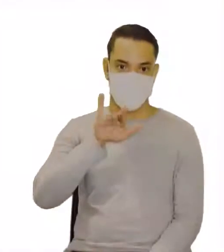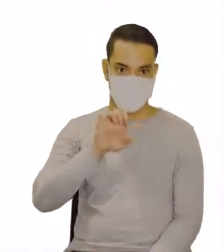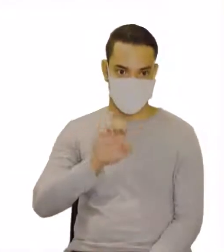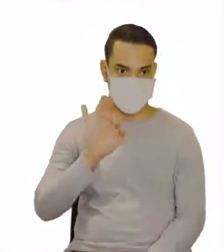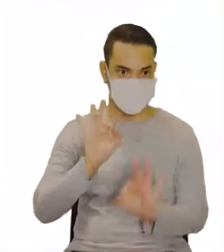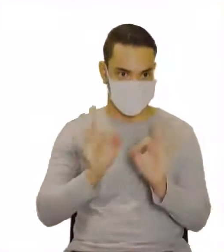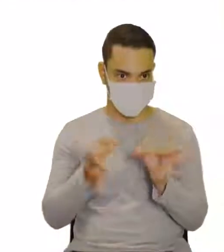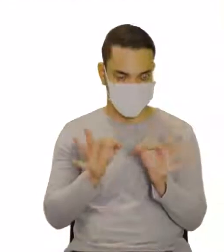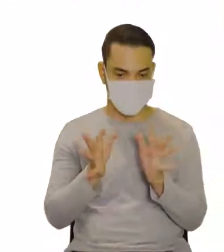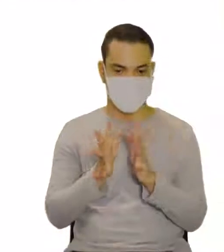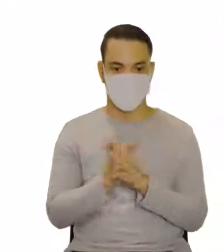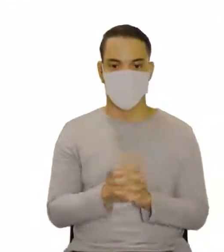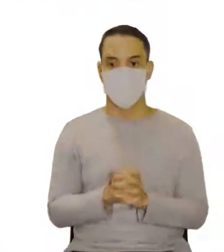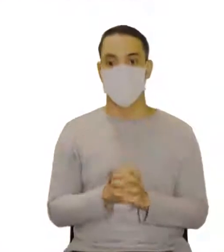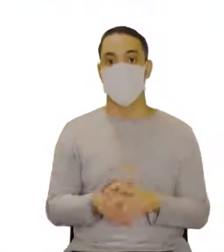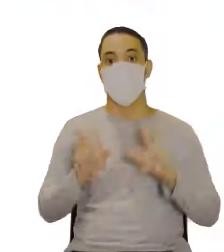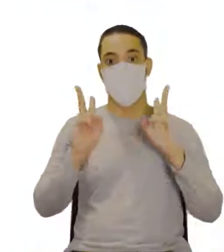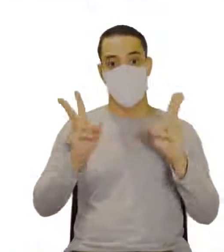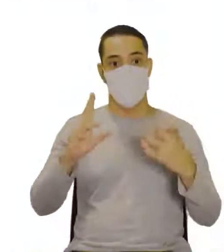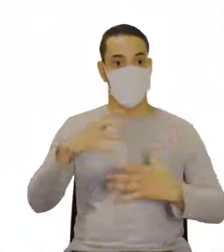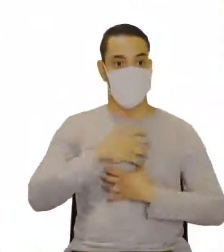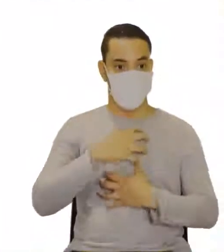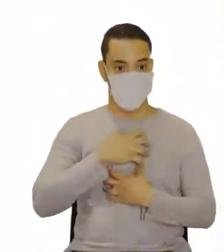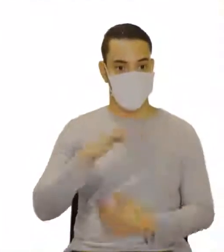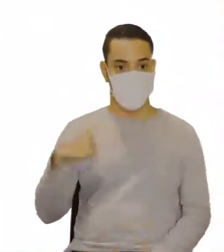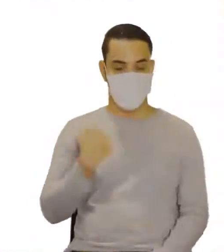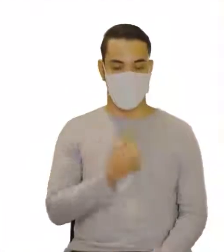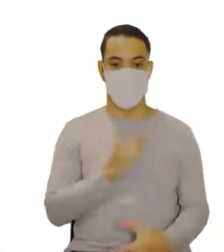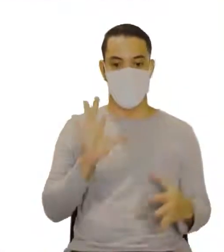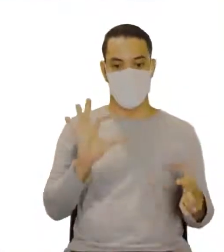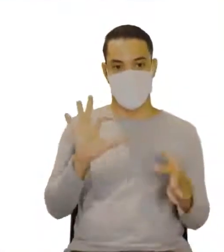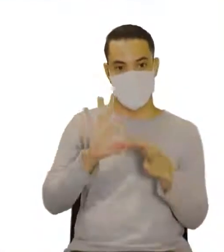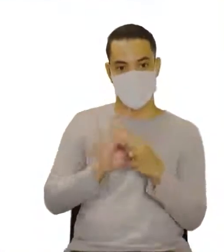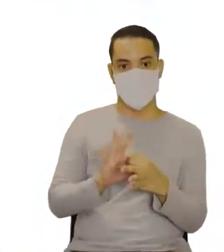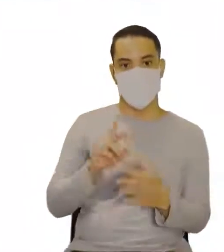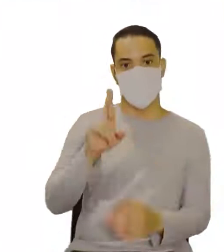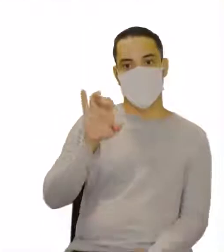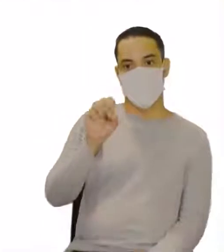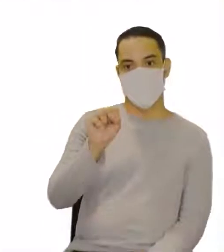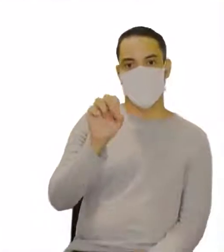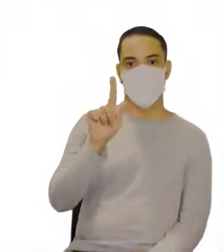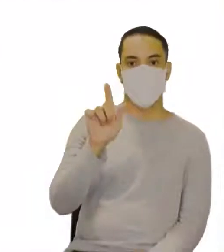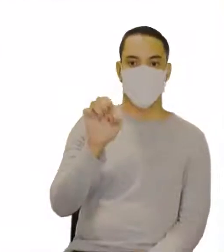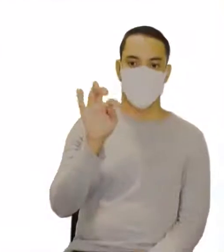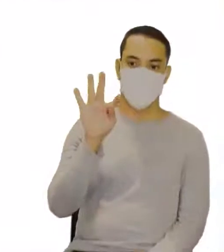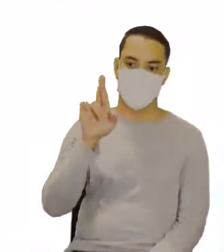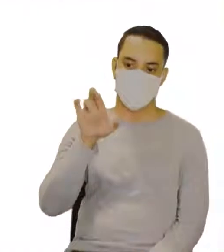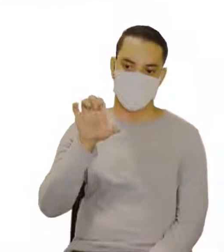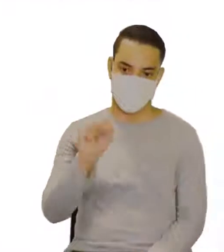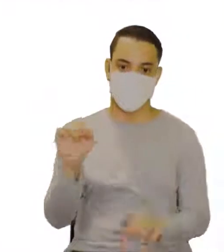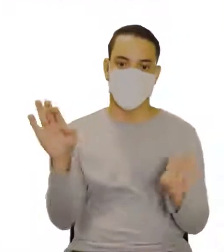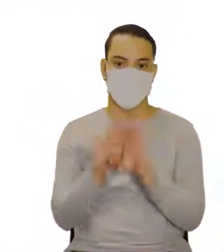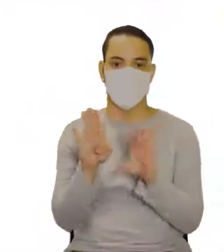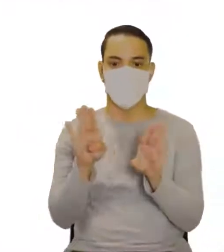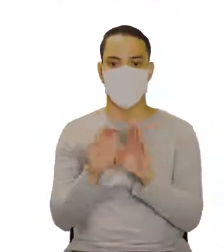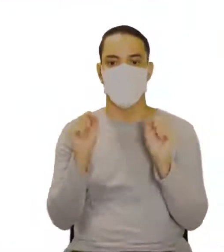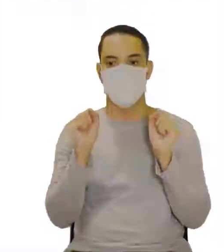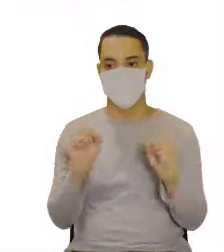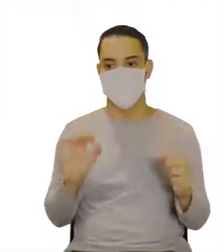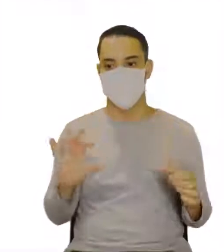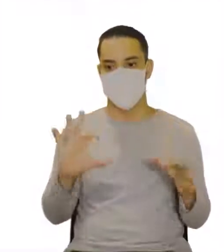ok? Pessoal, da mesma maneira que nós associamos resistores em série, nós também podemos